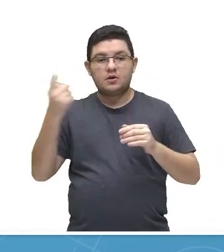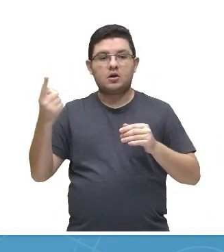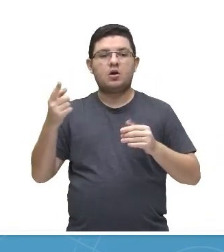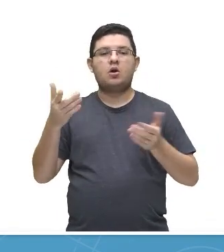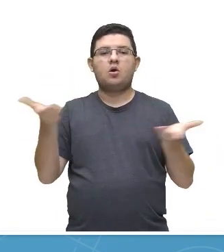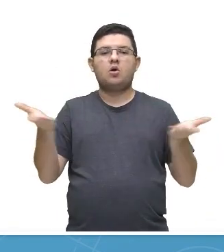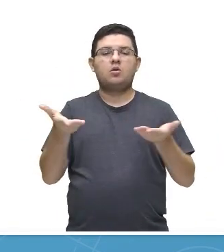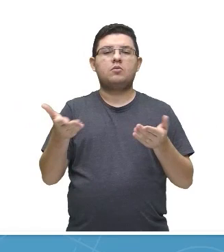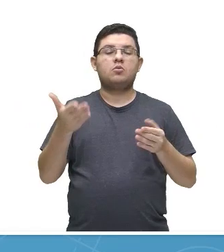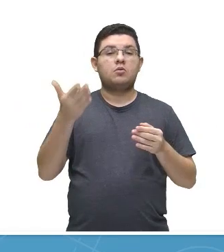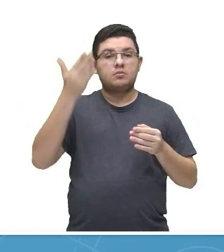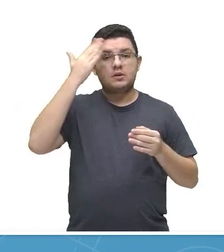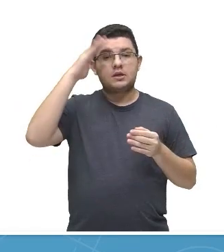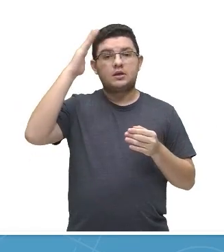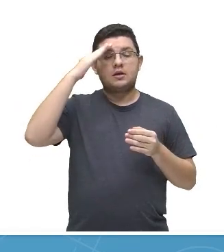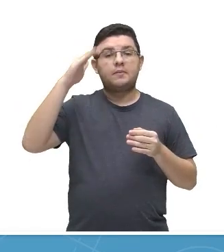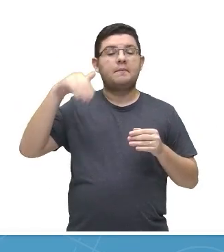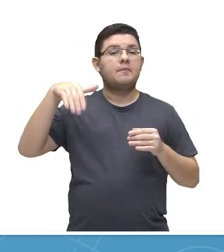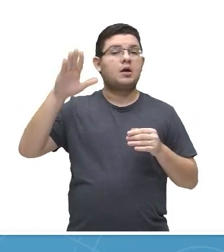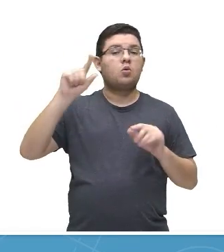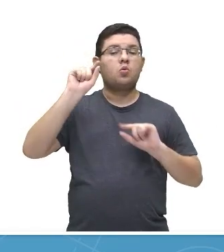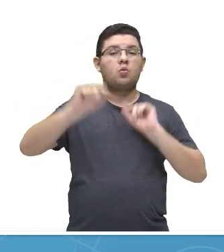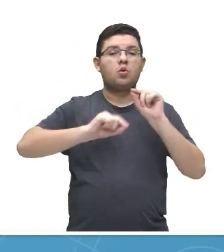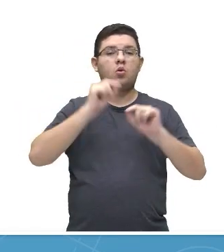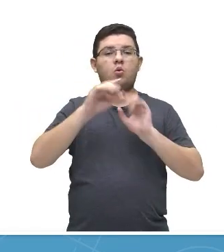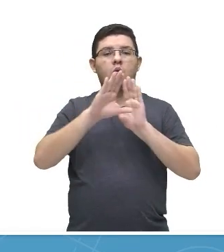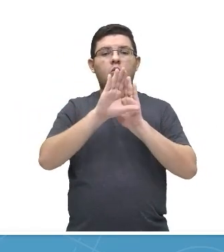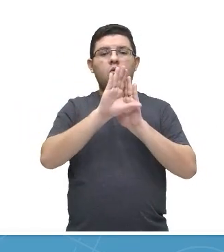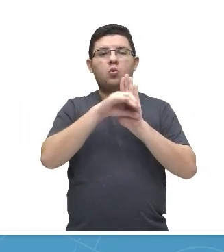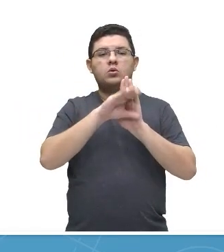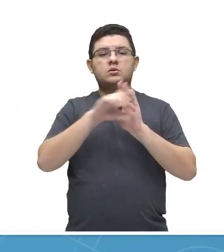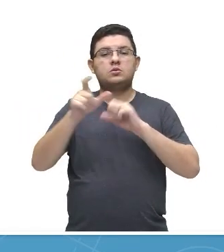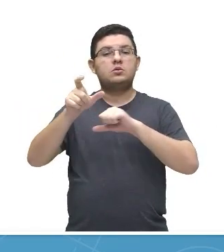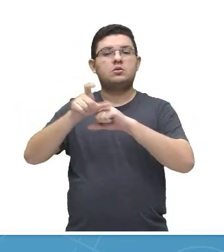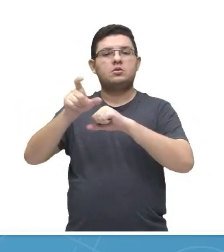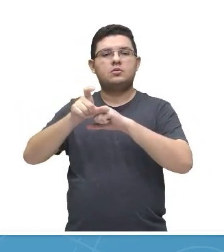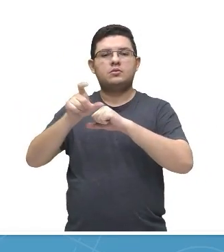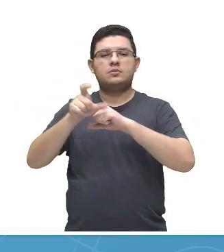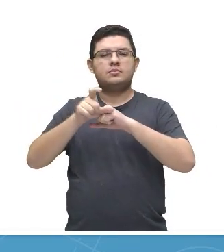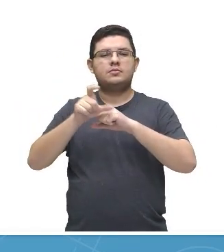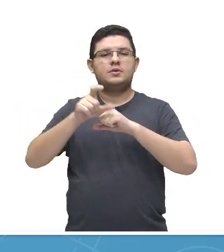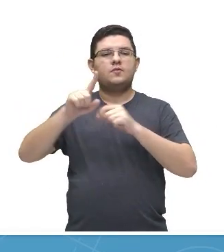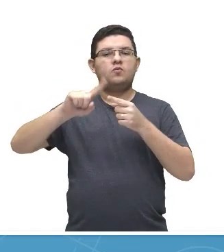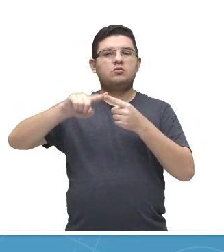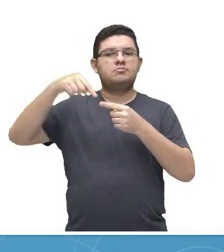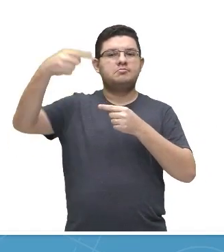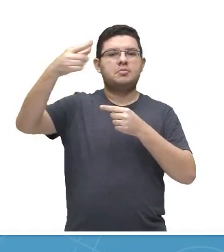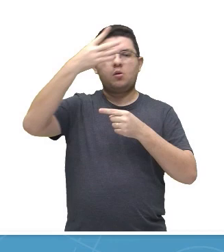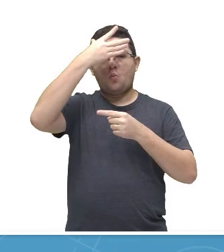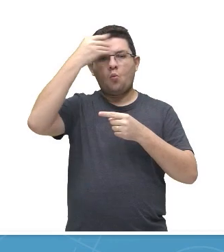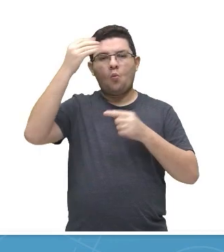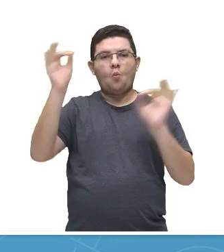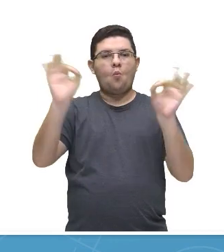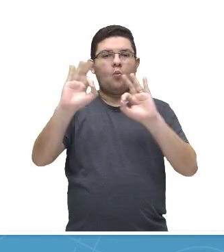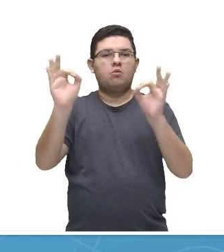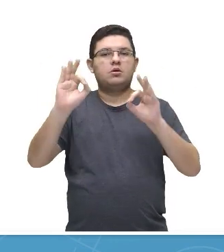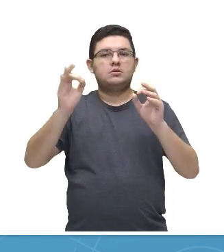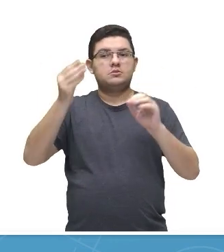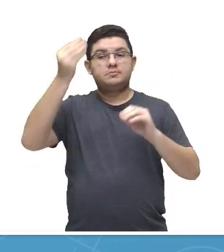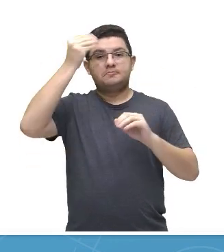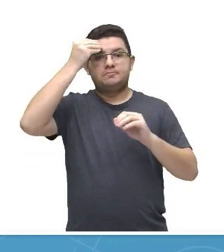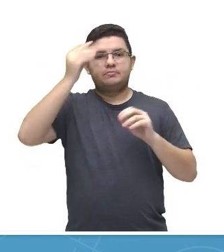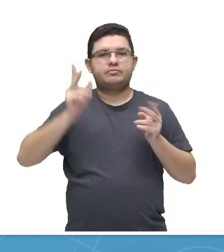ainda mais sobre o conceito, a definição de substantivo, para você nunca mais esquecer. Mas e o que é importante